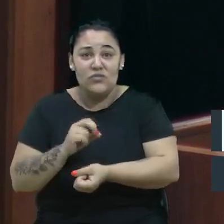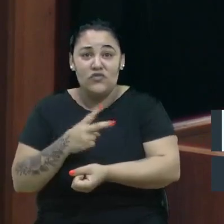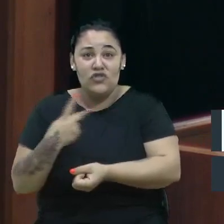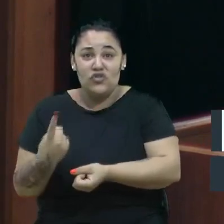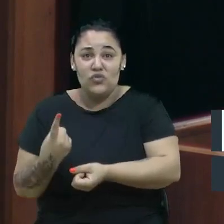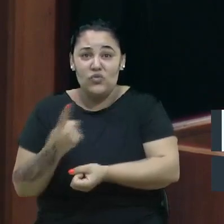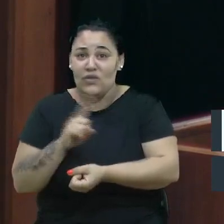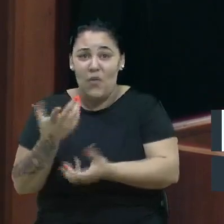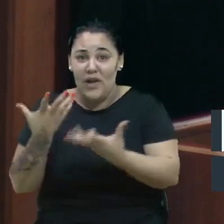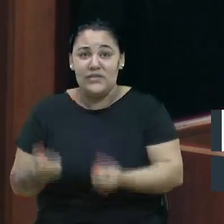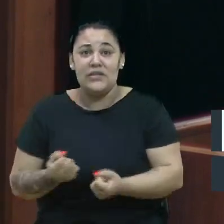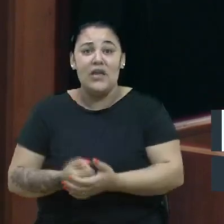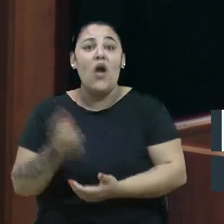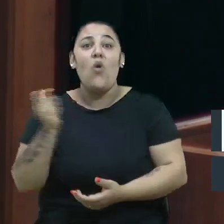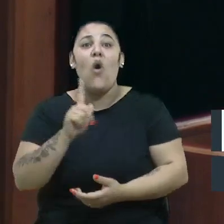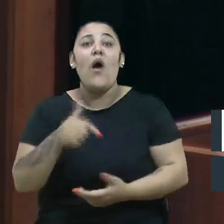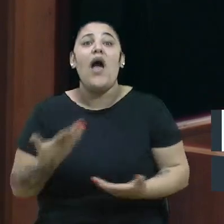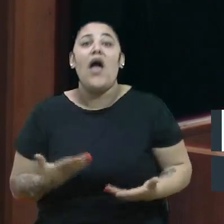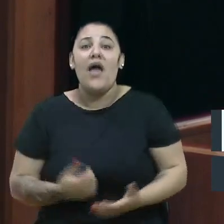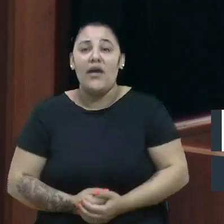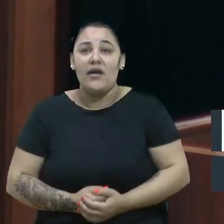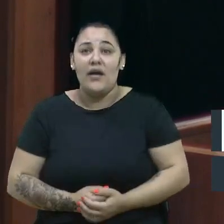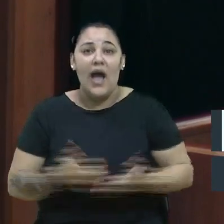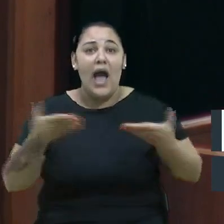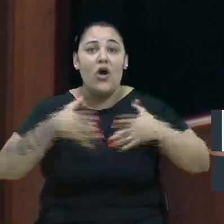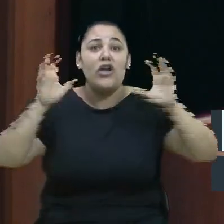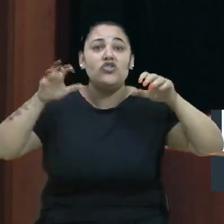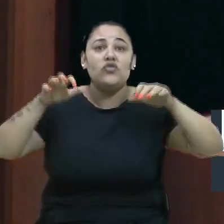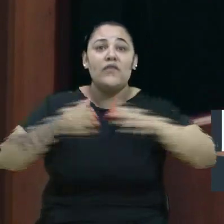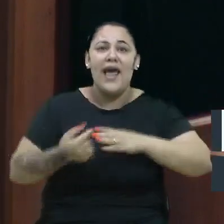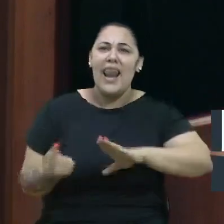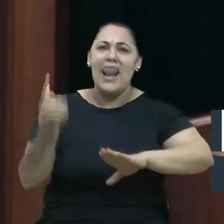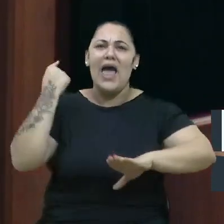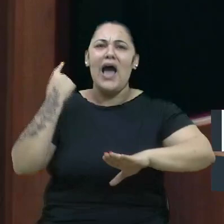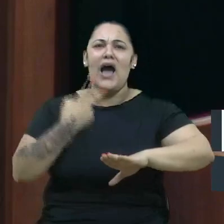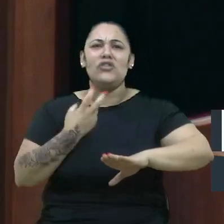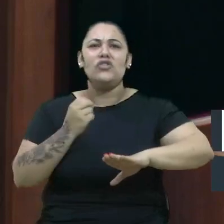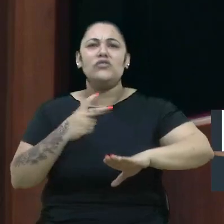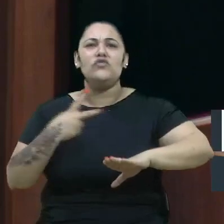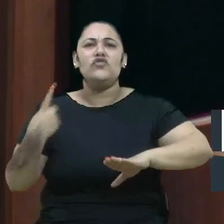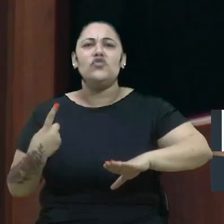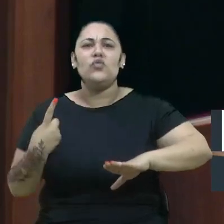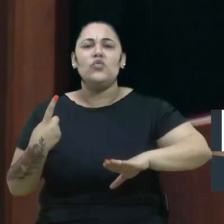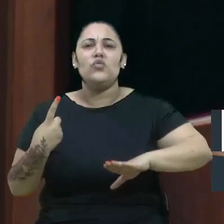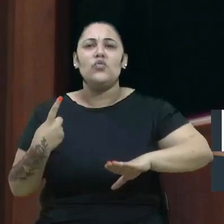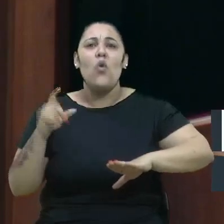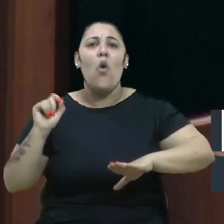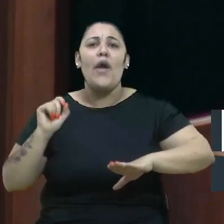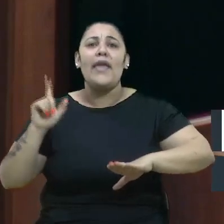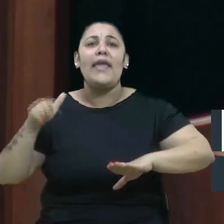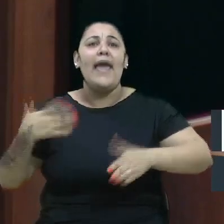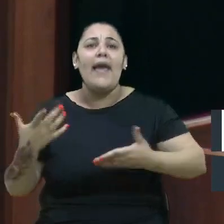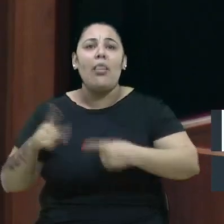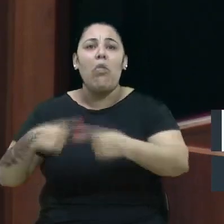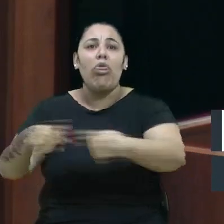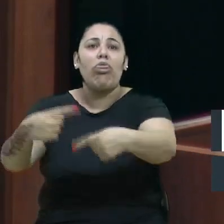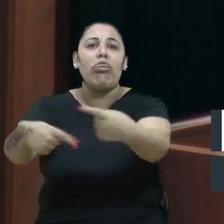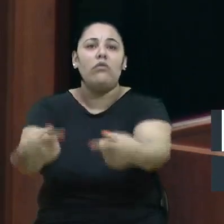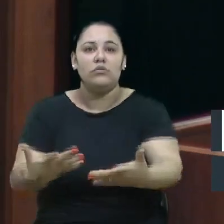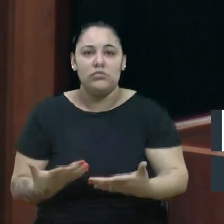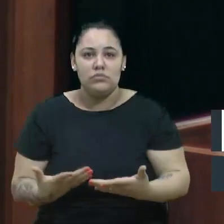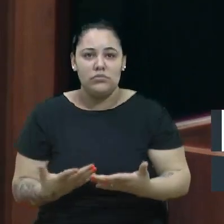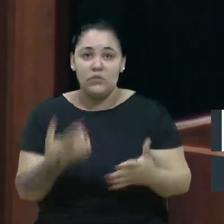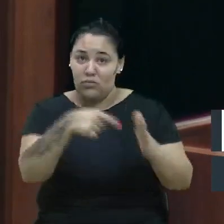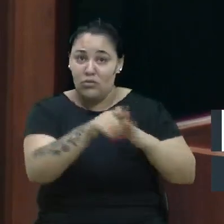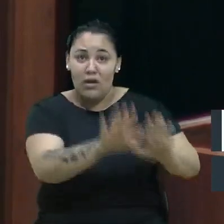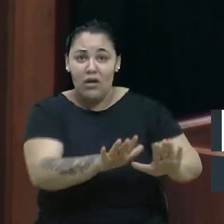Então, qual que é a desculpa? Agora é a chuva. E desde 2021 a desculpa é o quê? É essa pergunta que a gente deixa. A